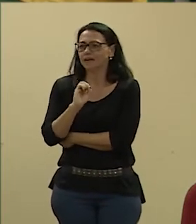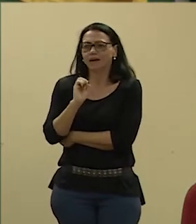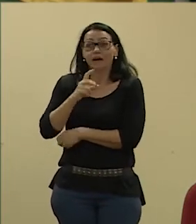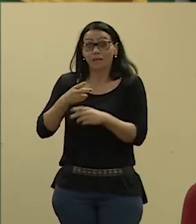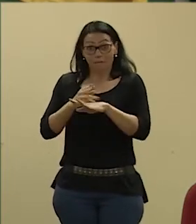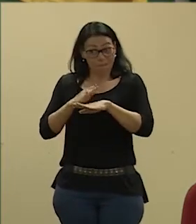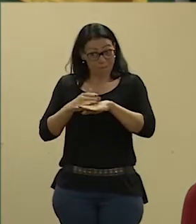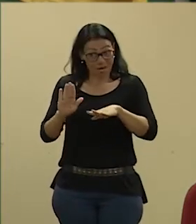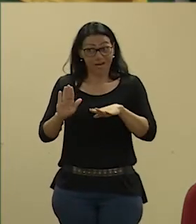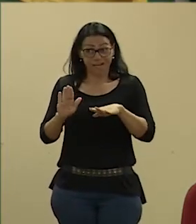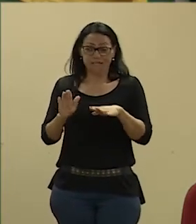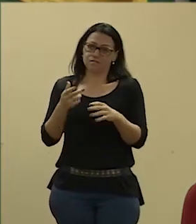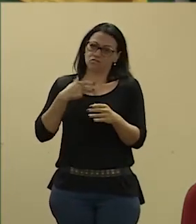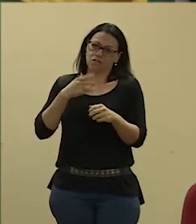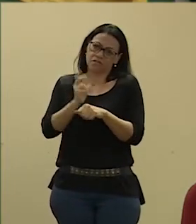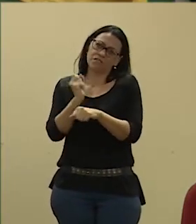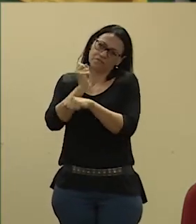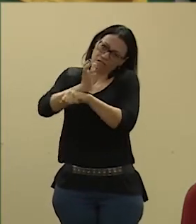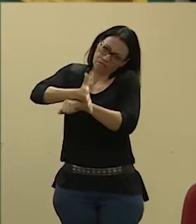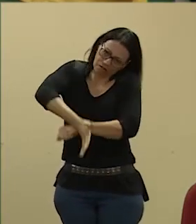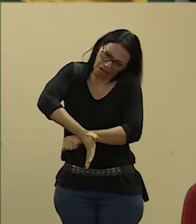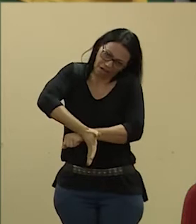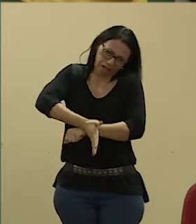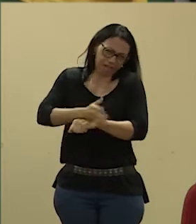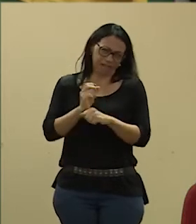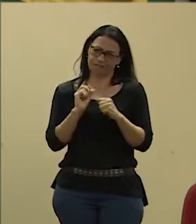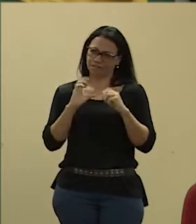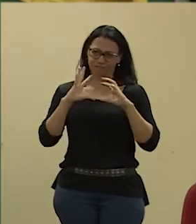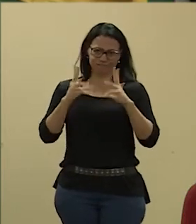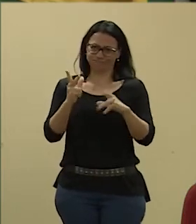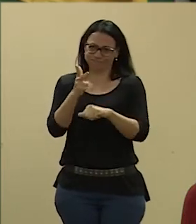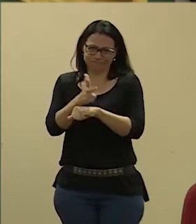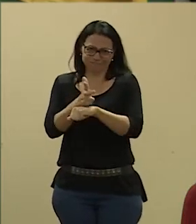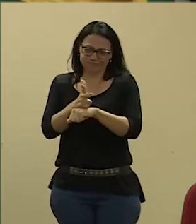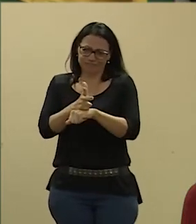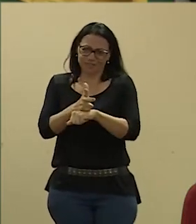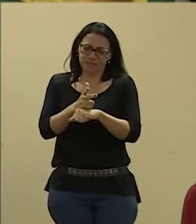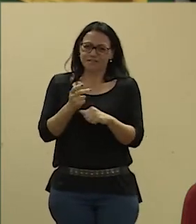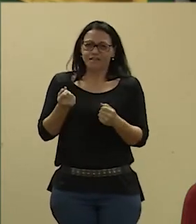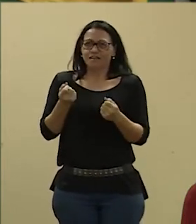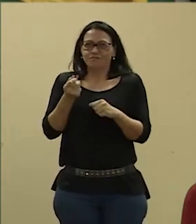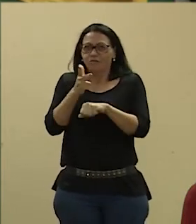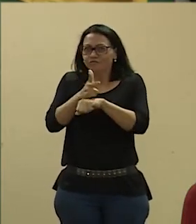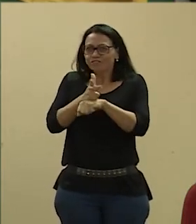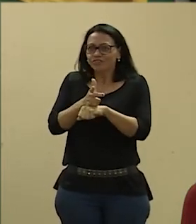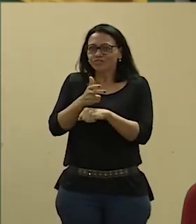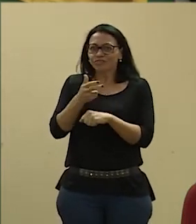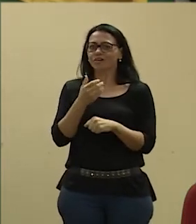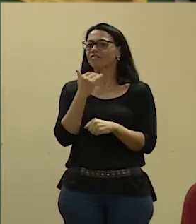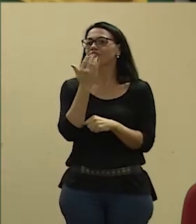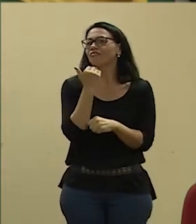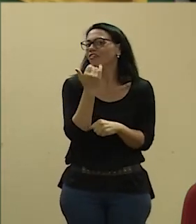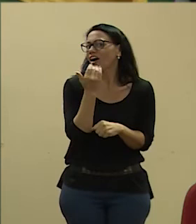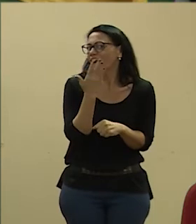gravei de madrugada já gravei enfim diversas questões que o vídeo não seria tão fácil assim fazer né